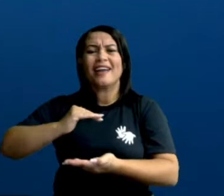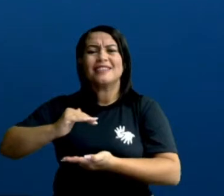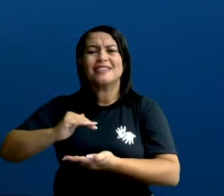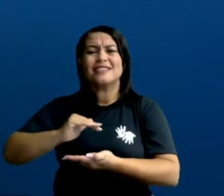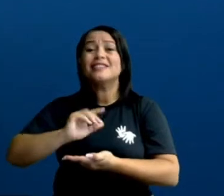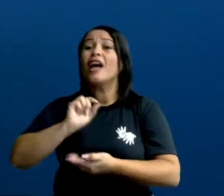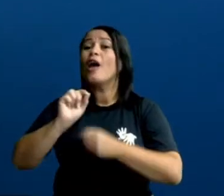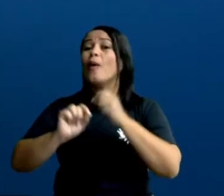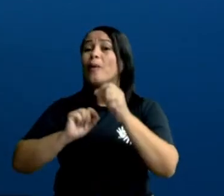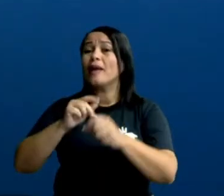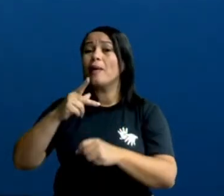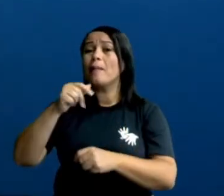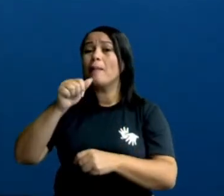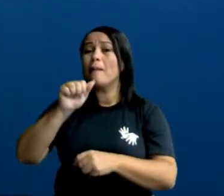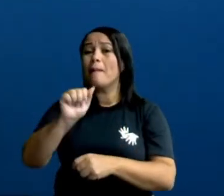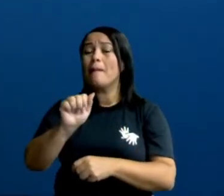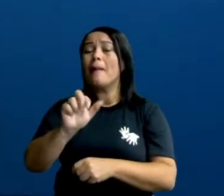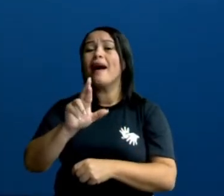Um